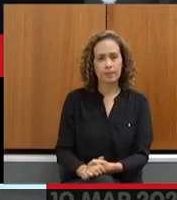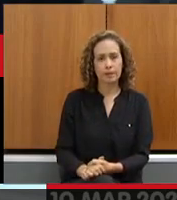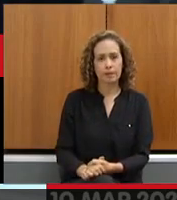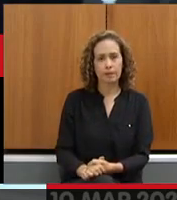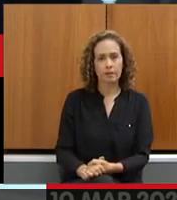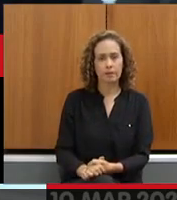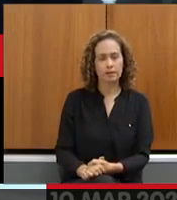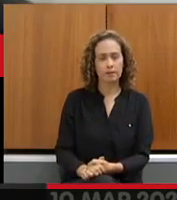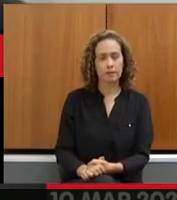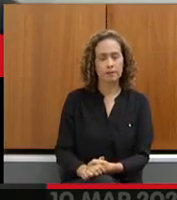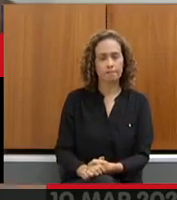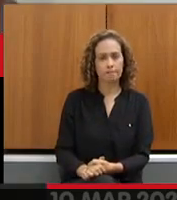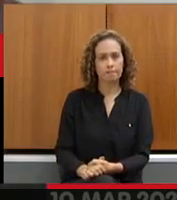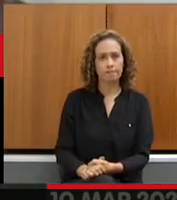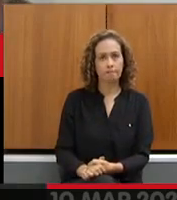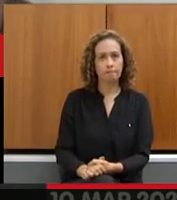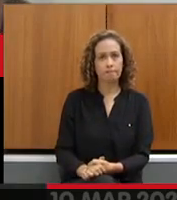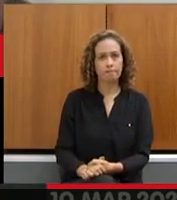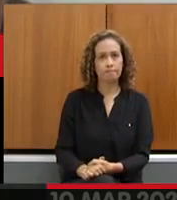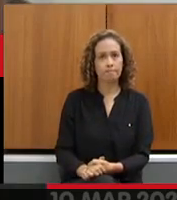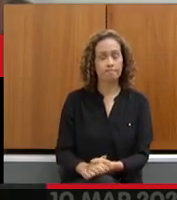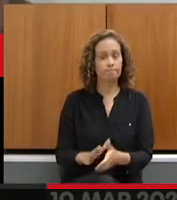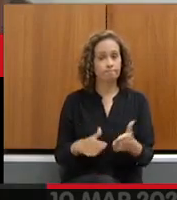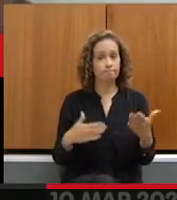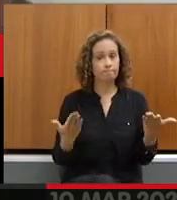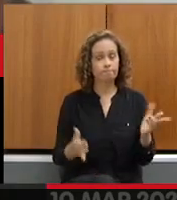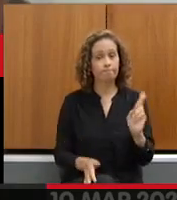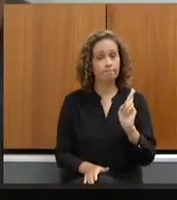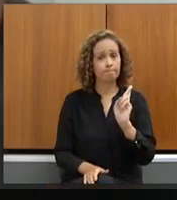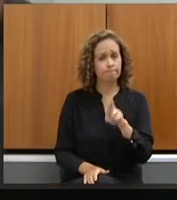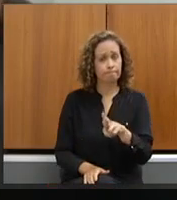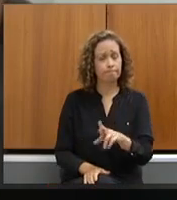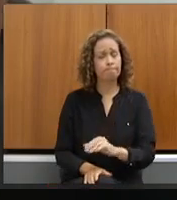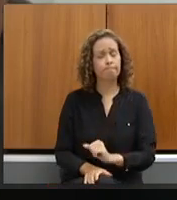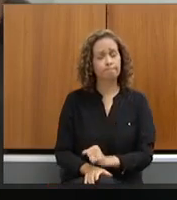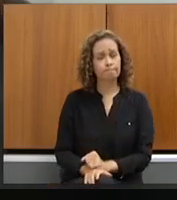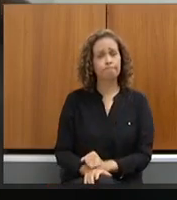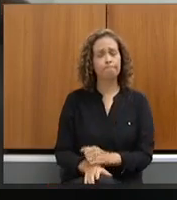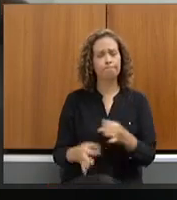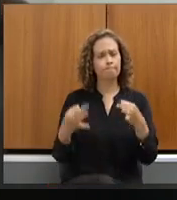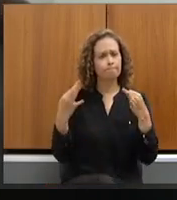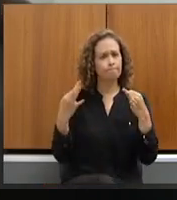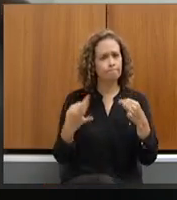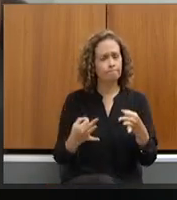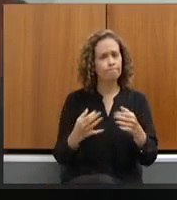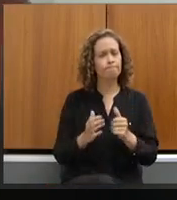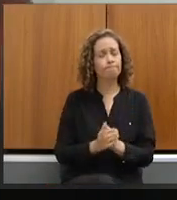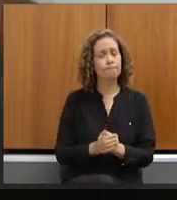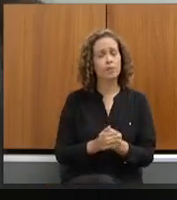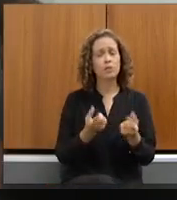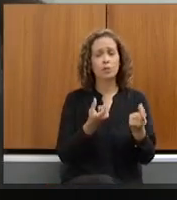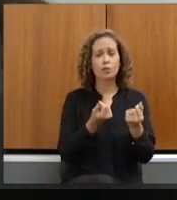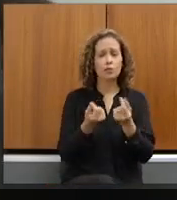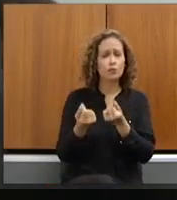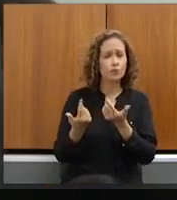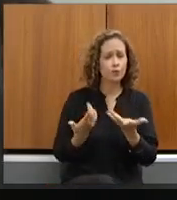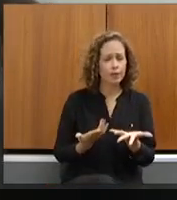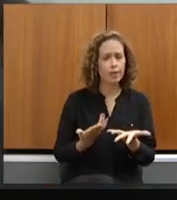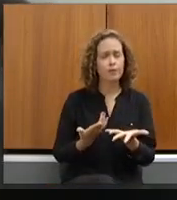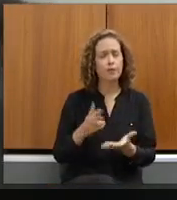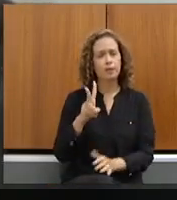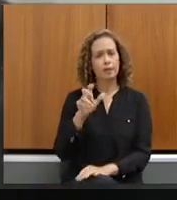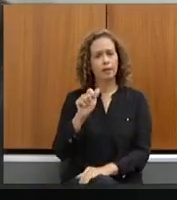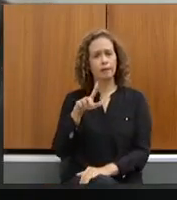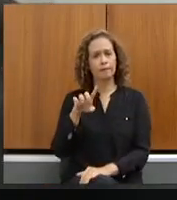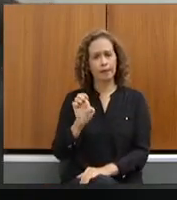é eu ia chegar a minha rapper seria exatamente a respeito o recurso da vaca é lá na